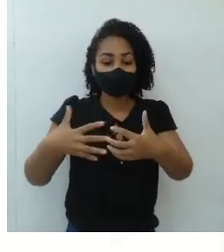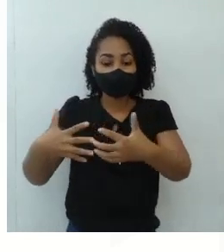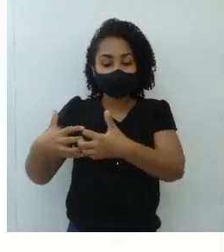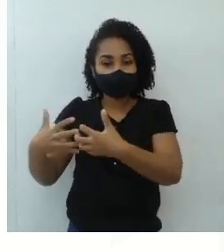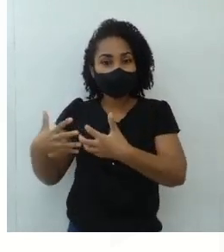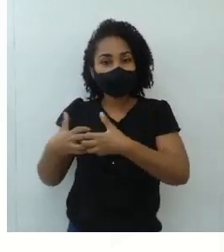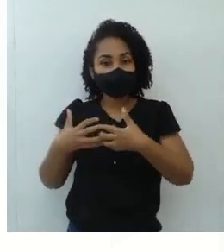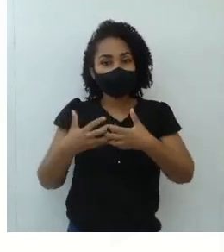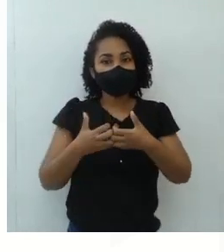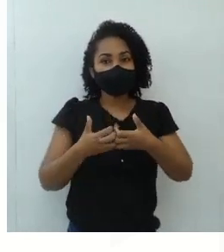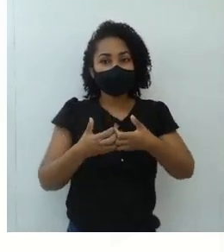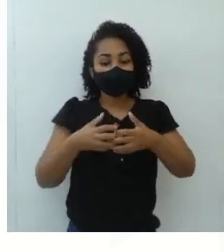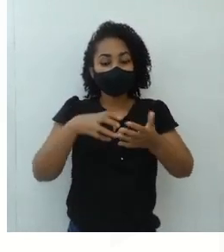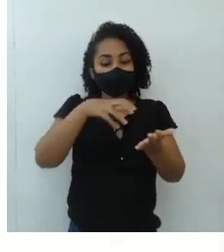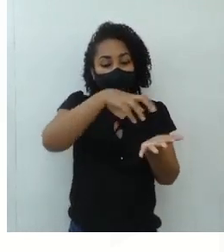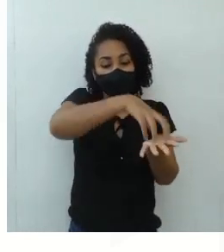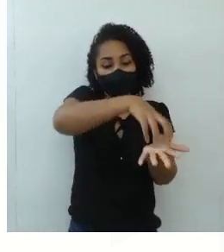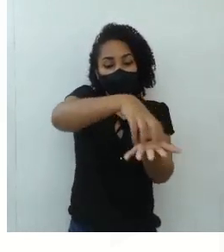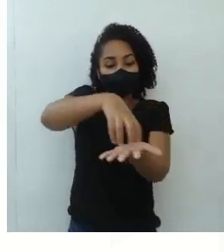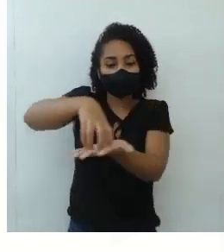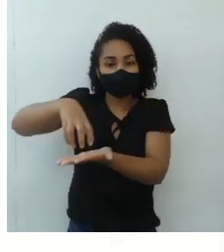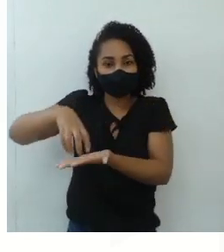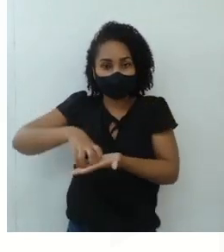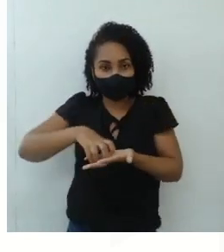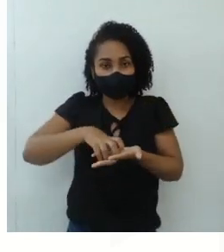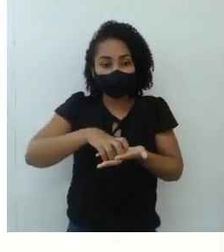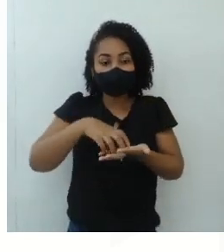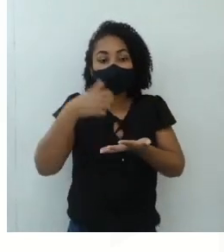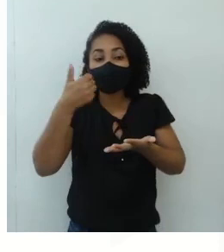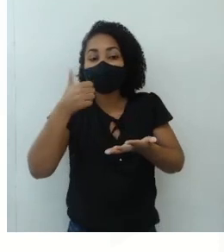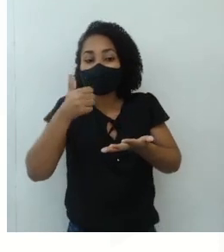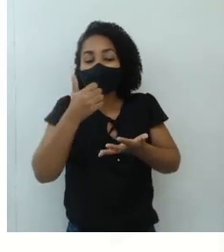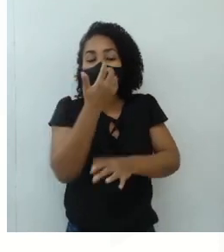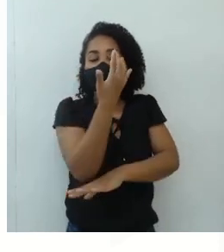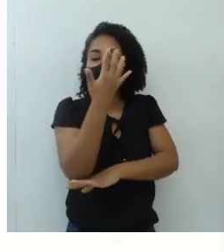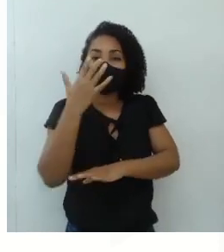de estações meteorológicas no